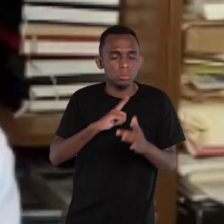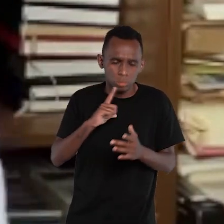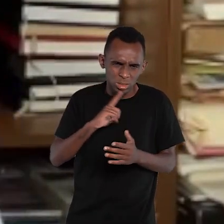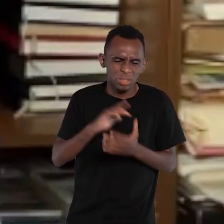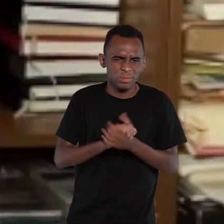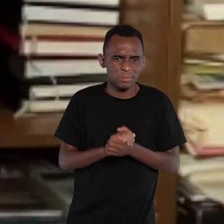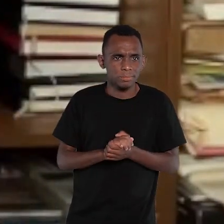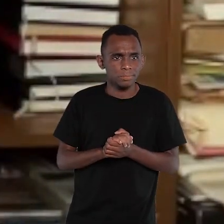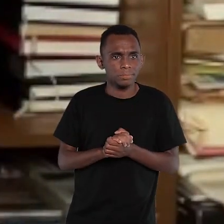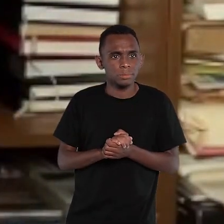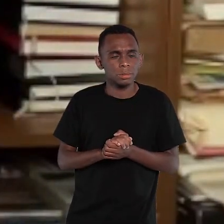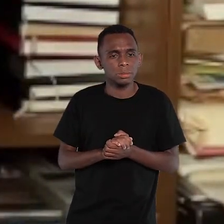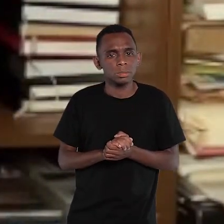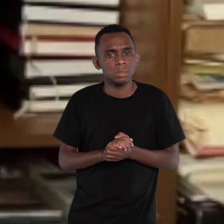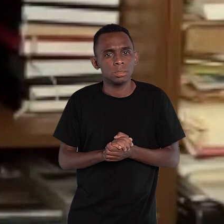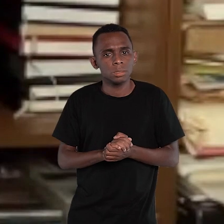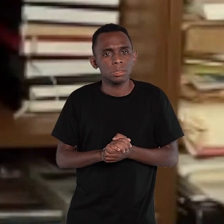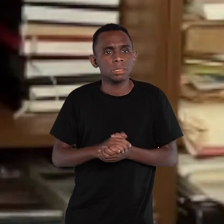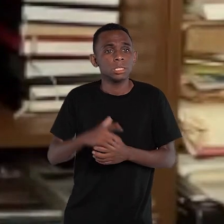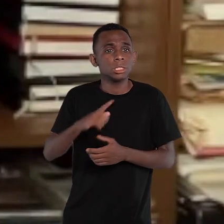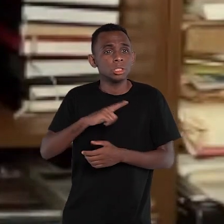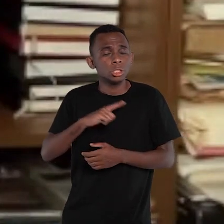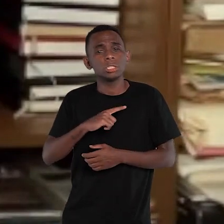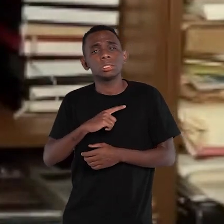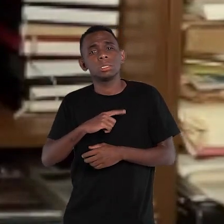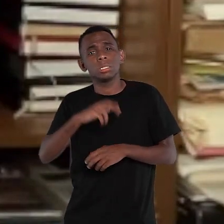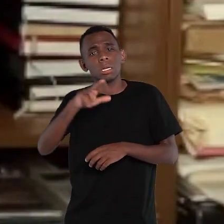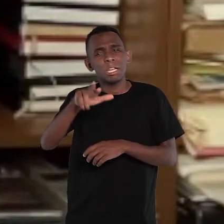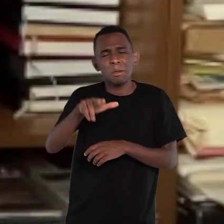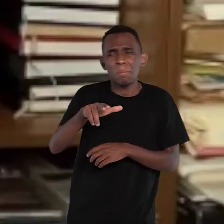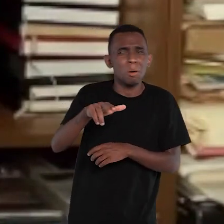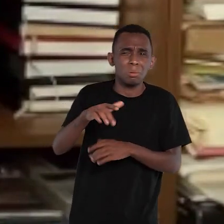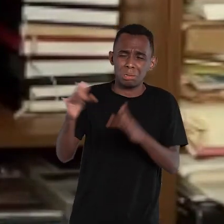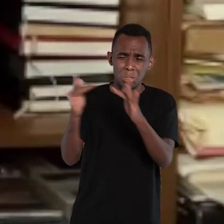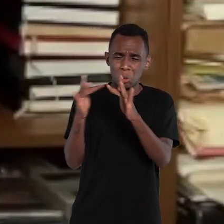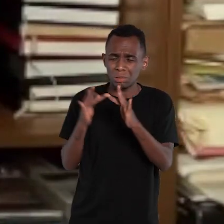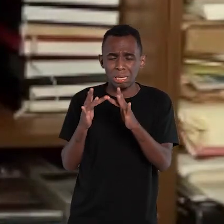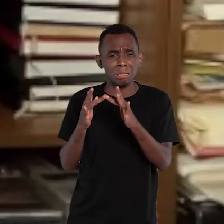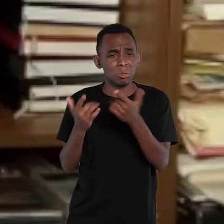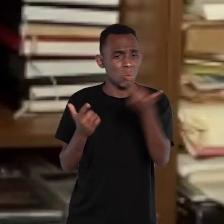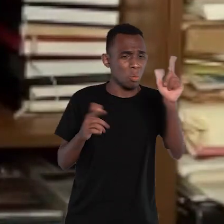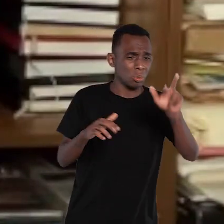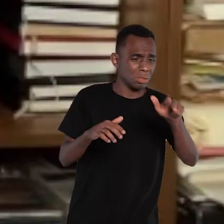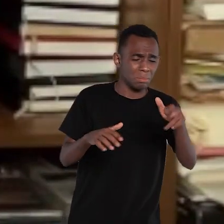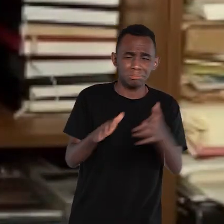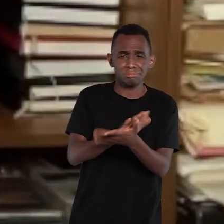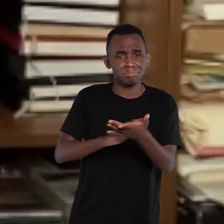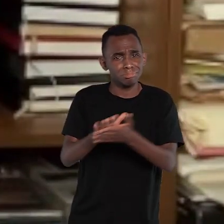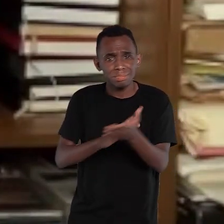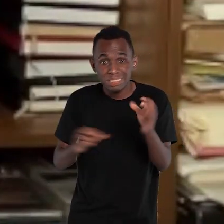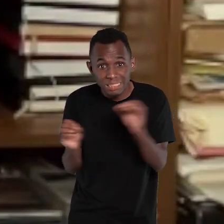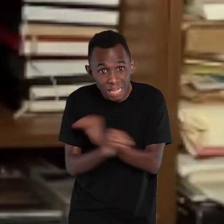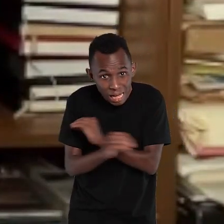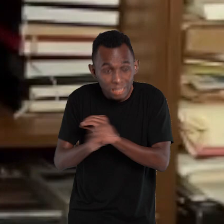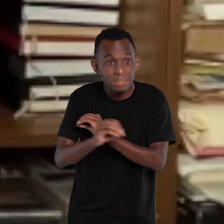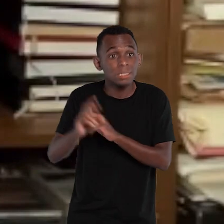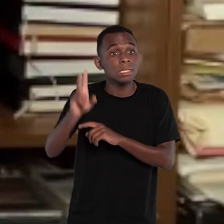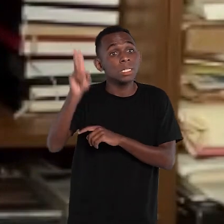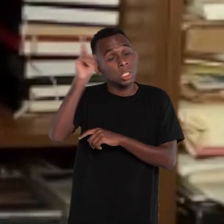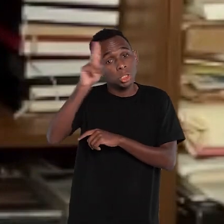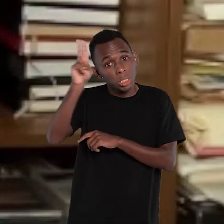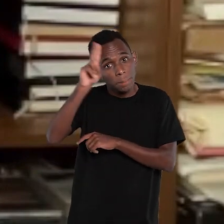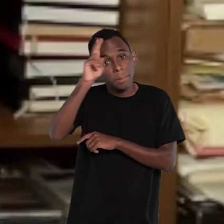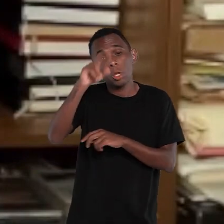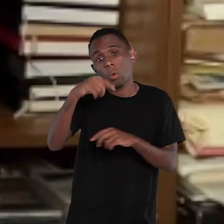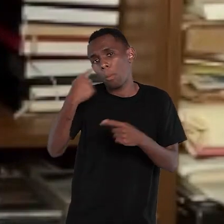na década de 80. Tinha essa coisa de irmão que não tocava em irmão, havia uma... E eu lembrei, eu estava pensando muito